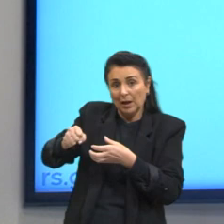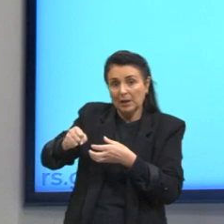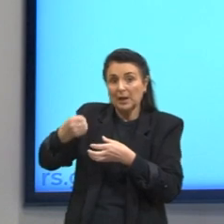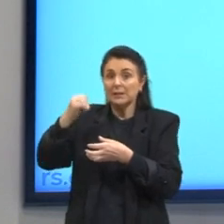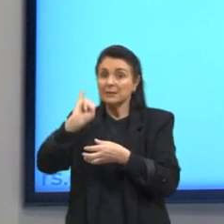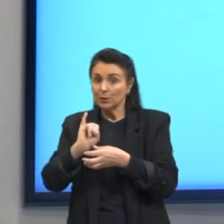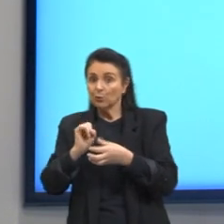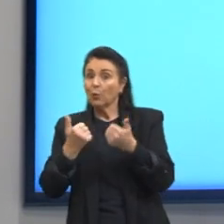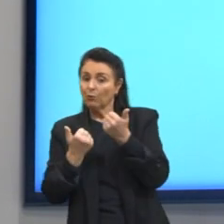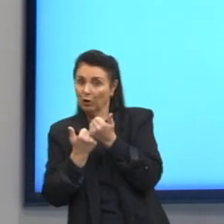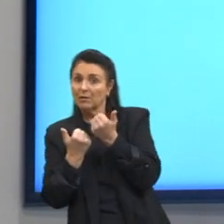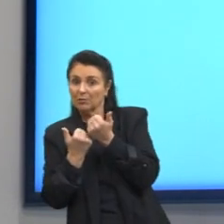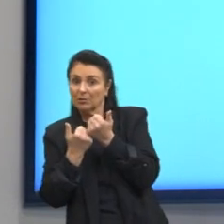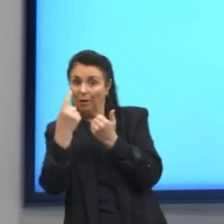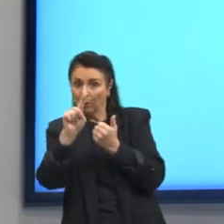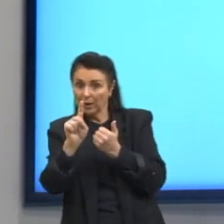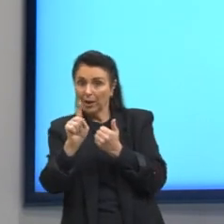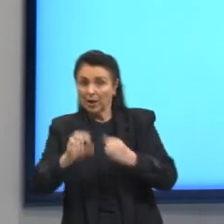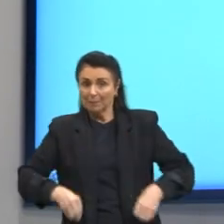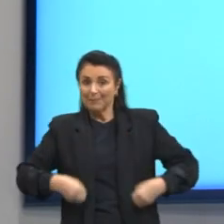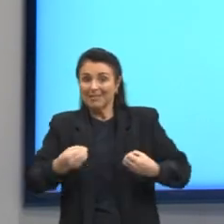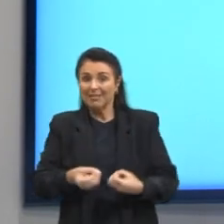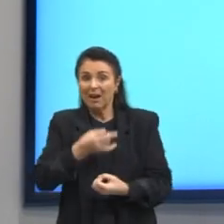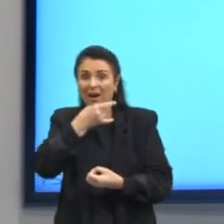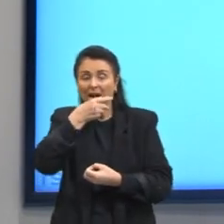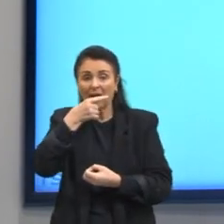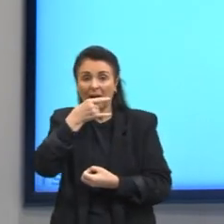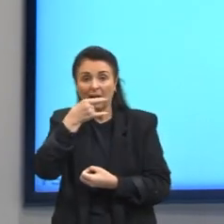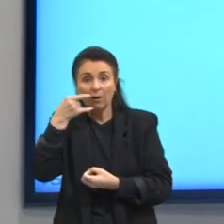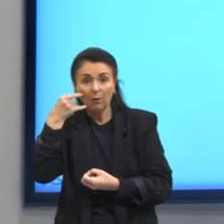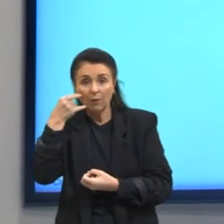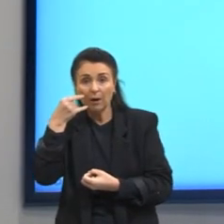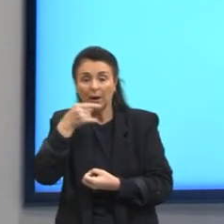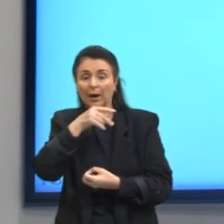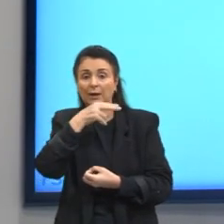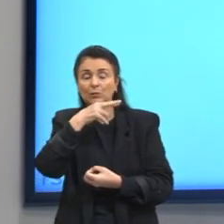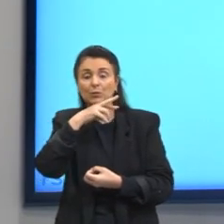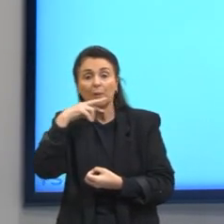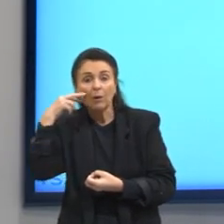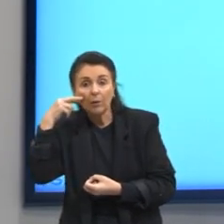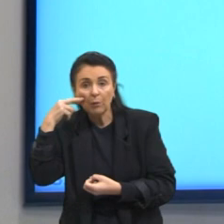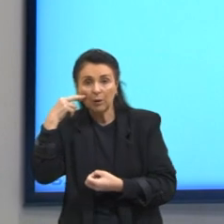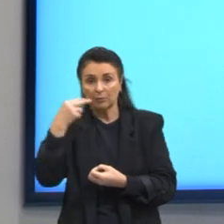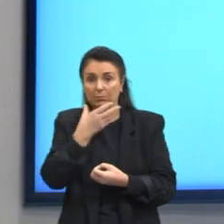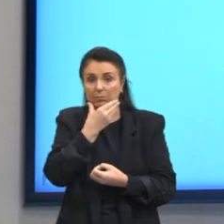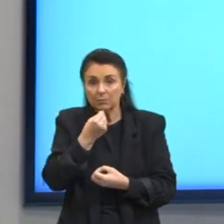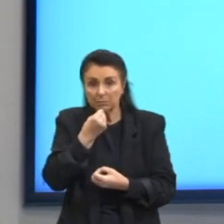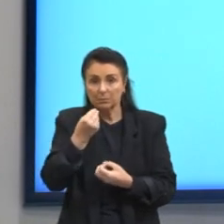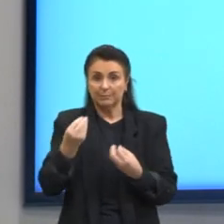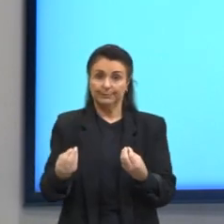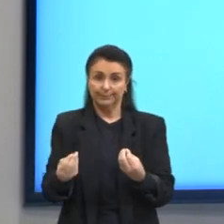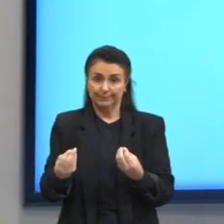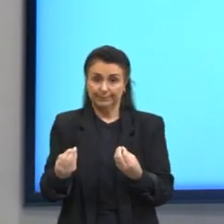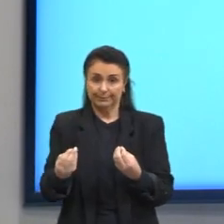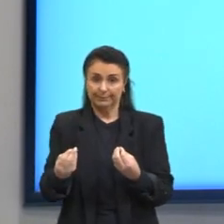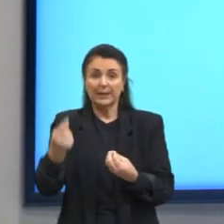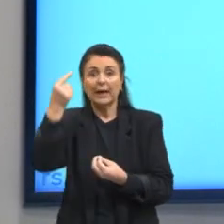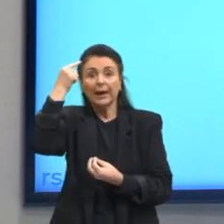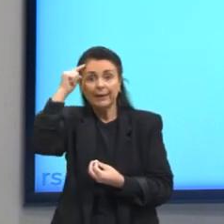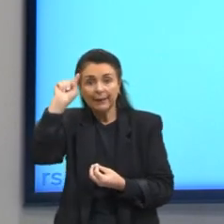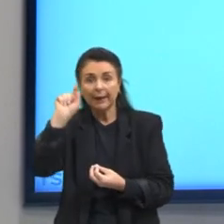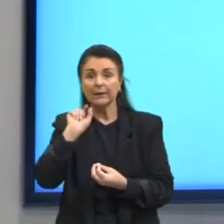cueca então aqui a repetição dos nossos termos exatamente dando ideia em de